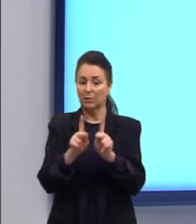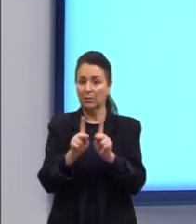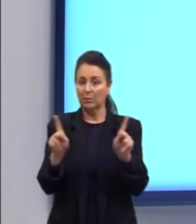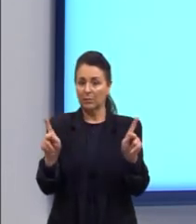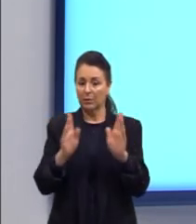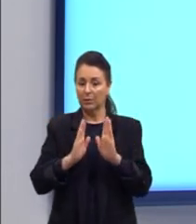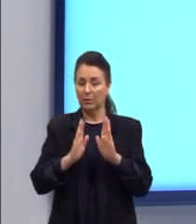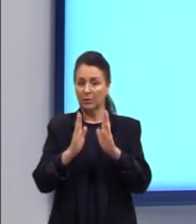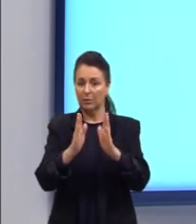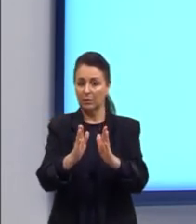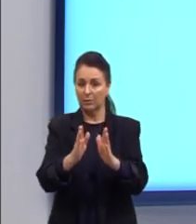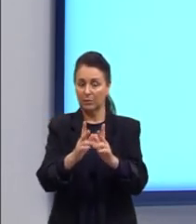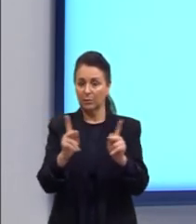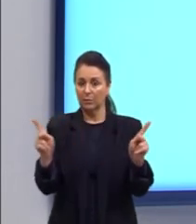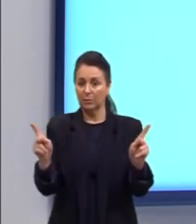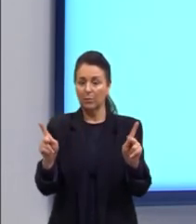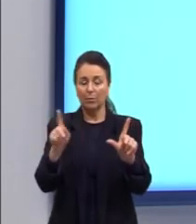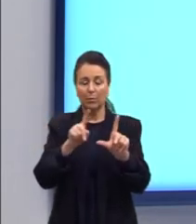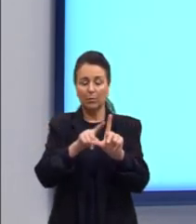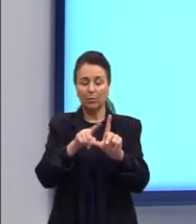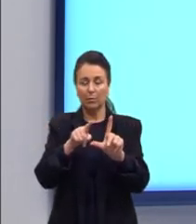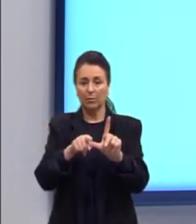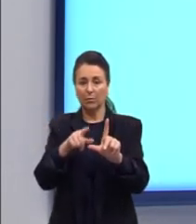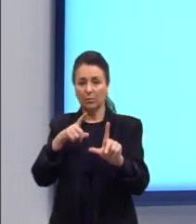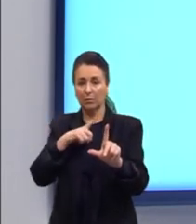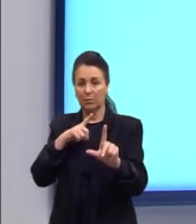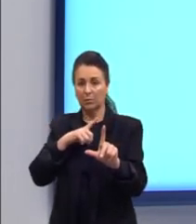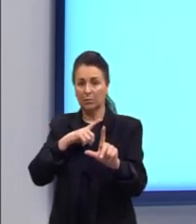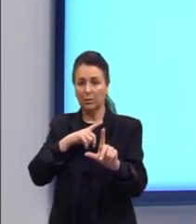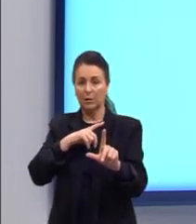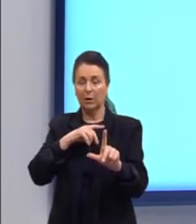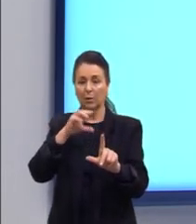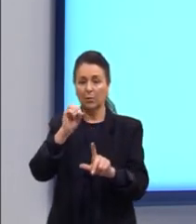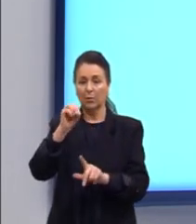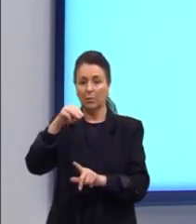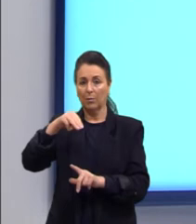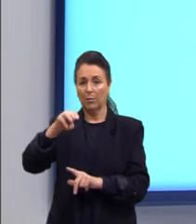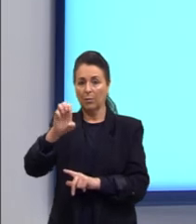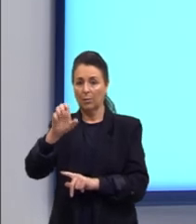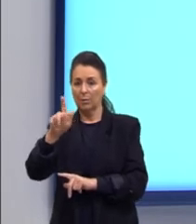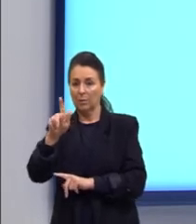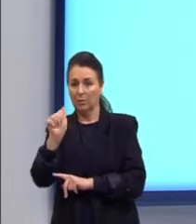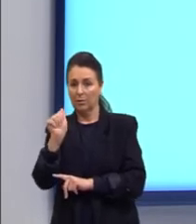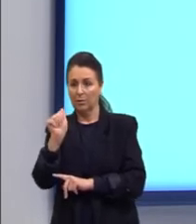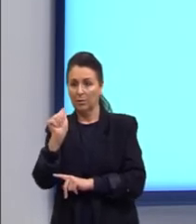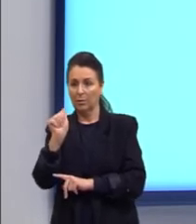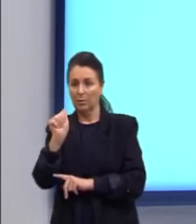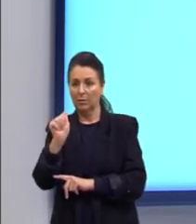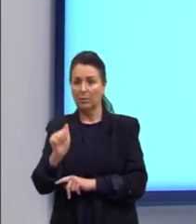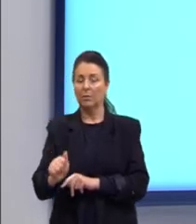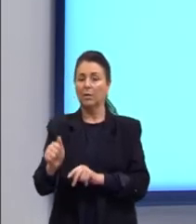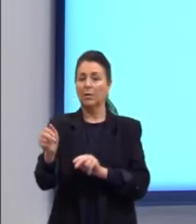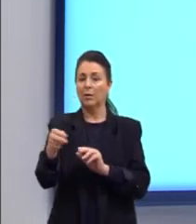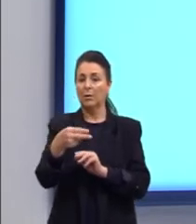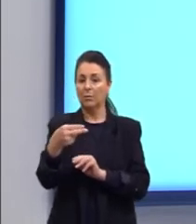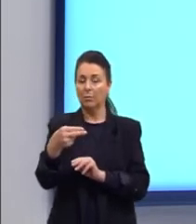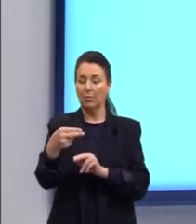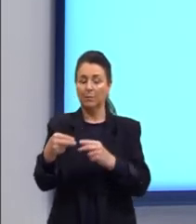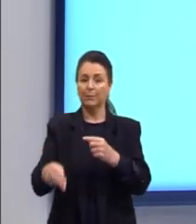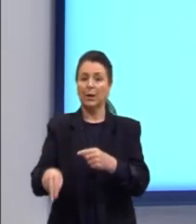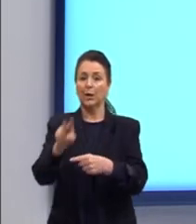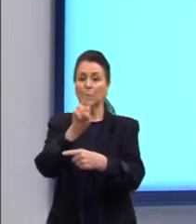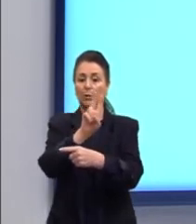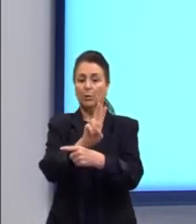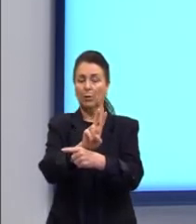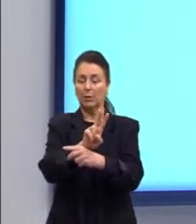com o ângulo que nós tínhamos nós tínhamos que era o ômega então nós temos que o ômega é igual a 2